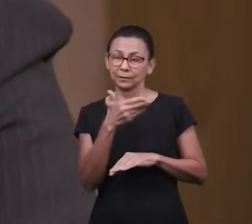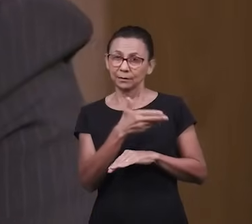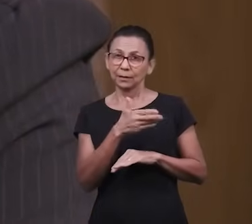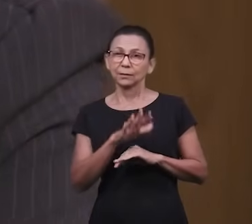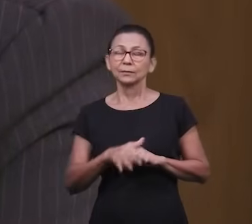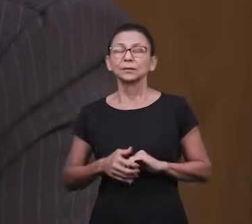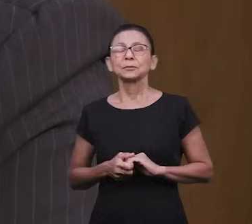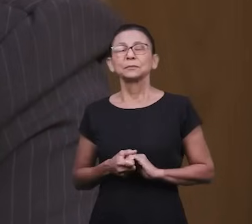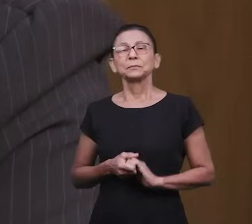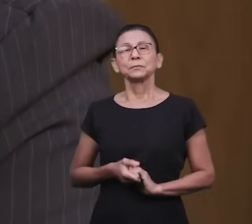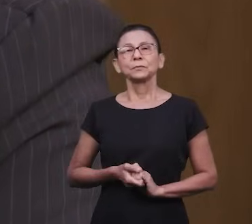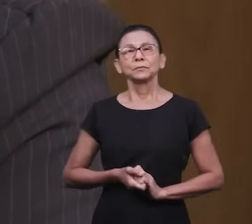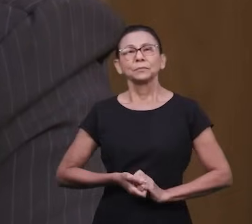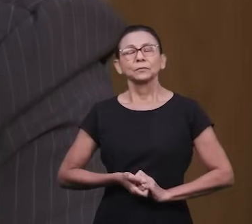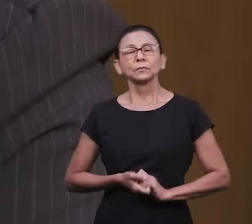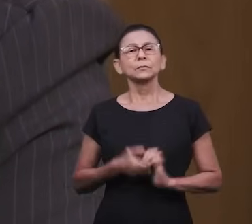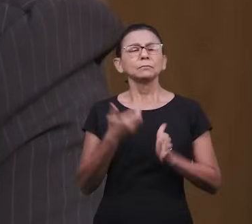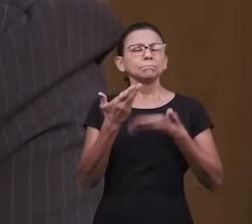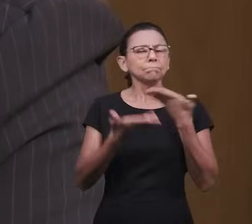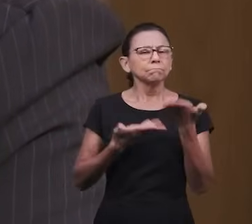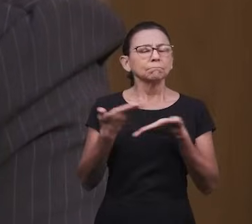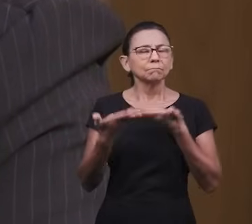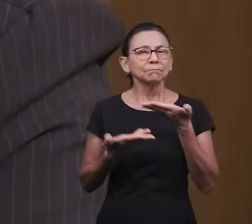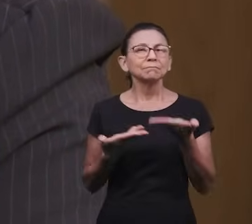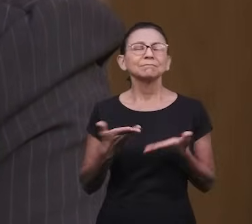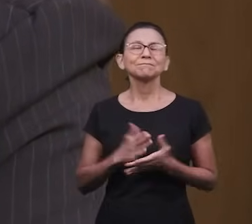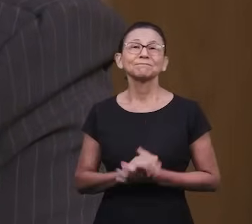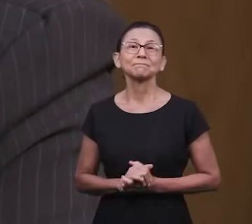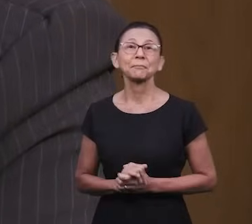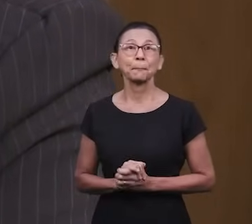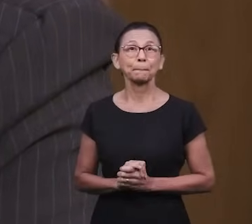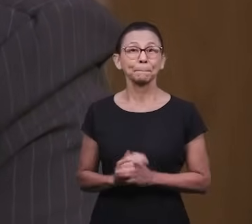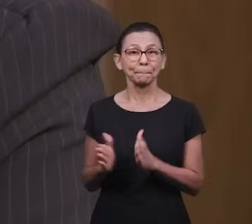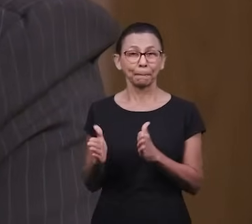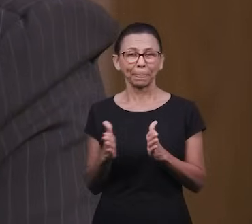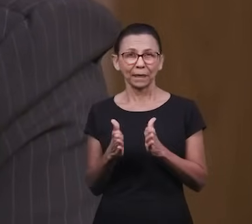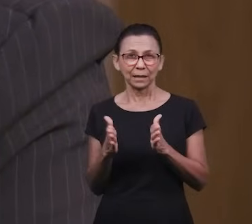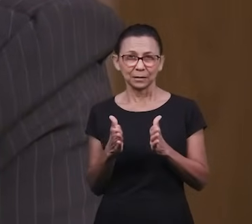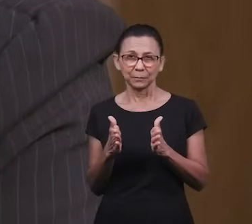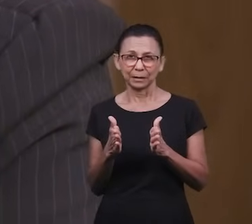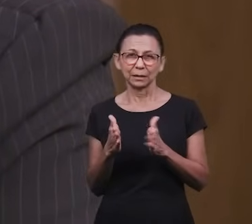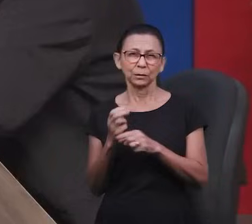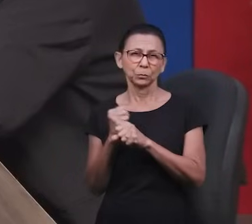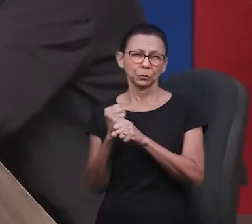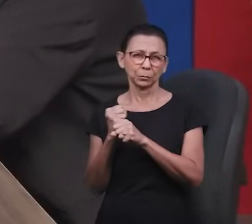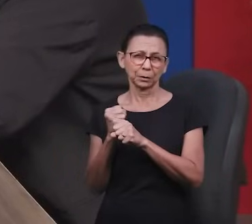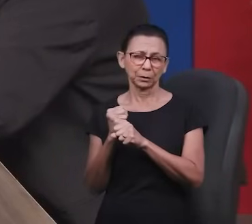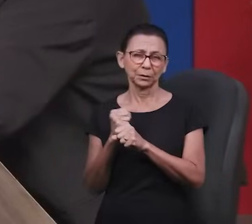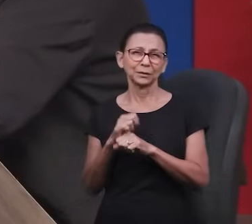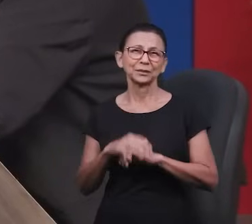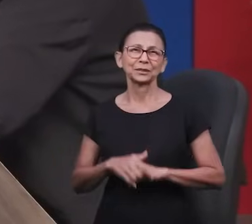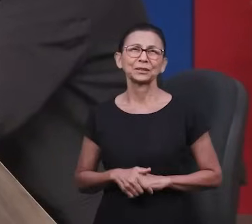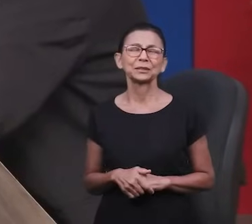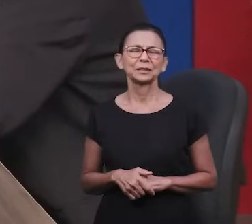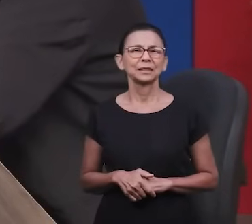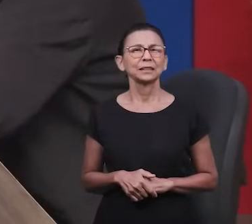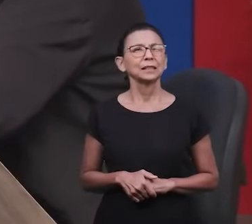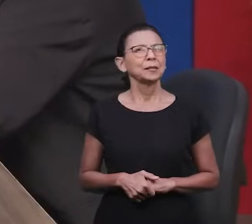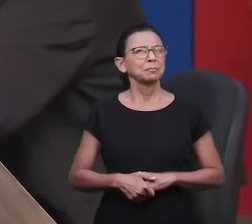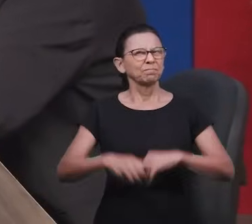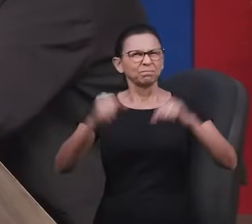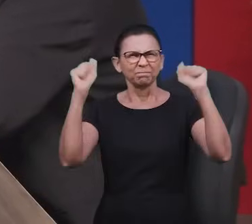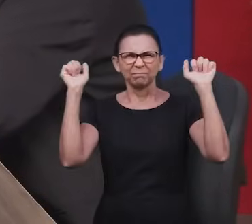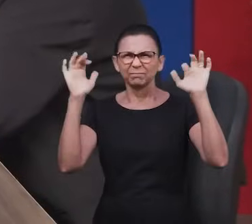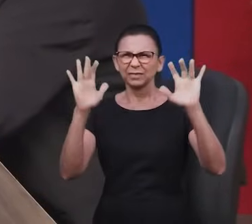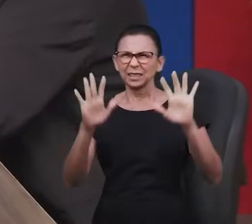denominação. Isso. Então, nós vimos dando essa assistência a ela. E nesse período, né, que a gente vem